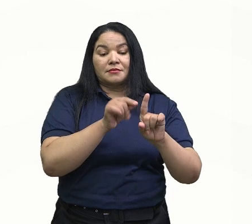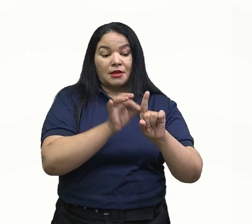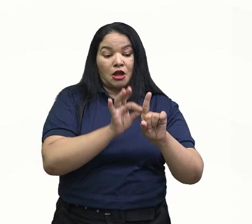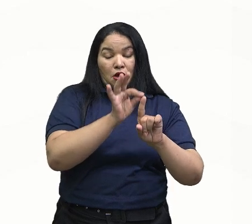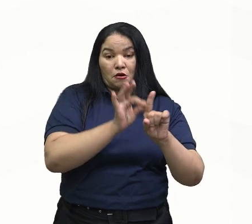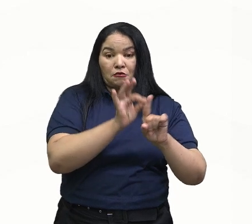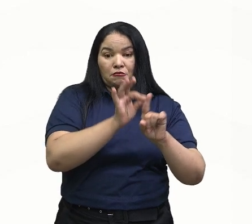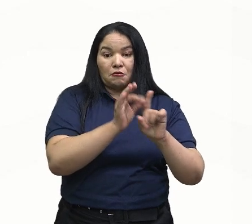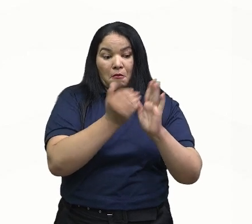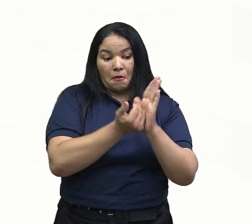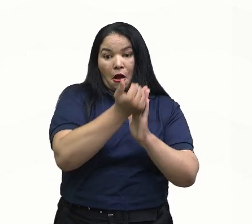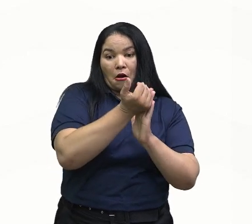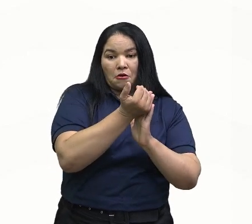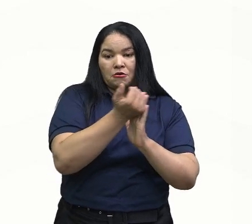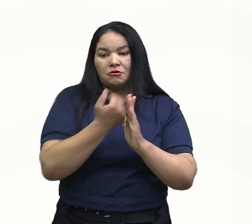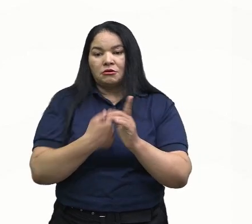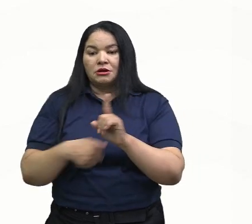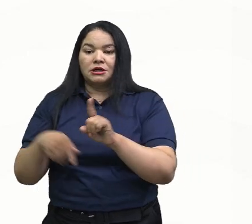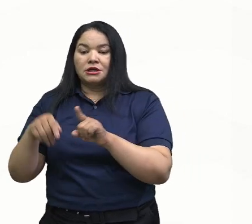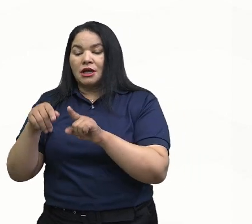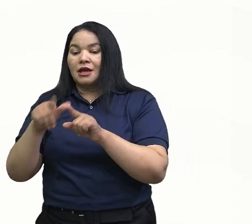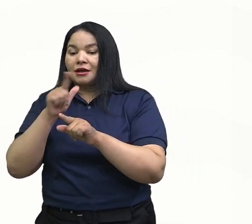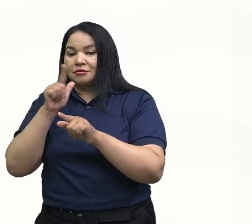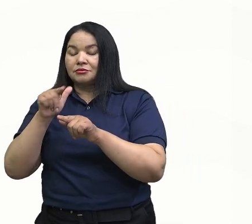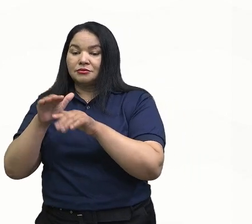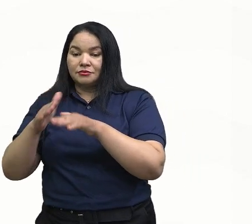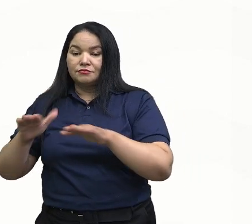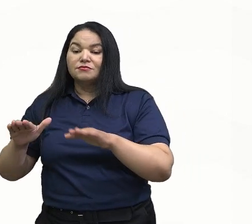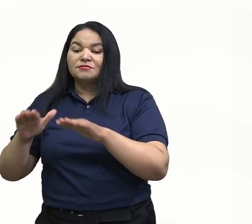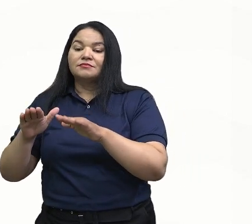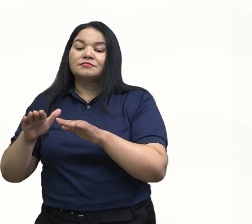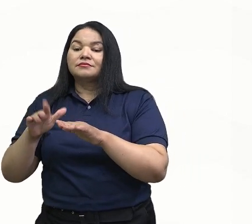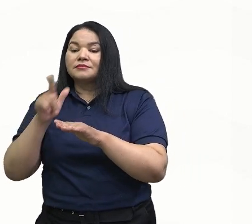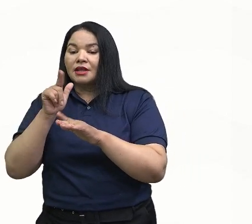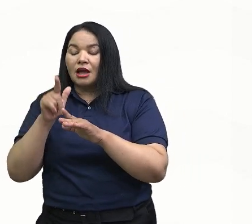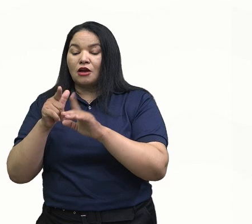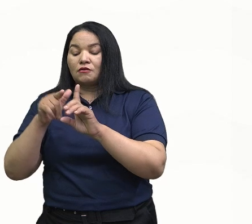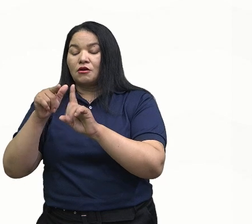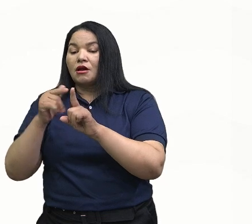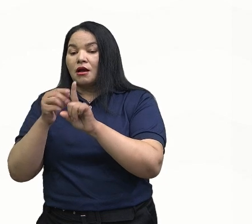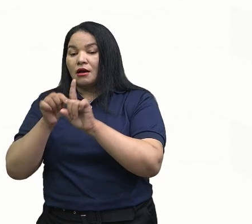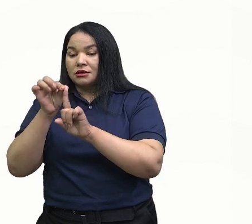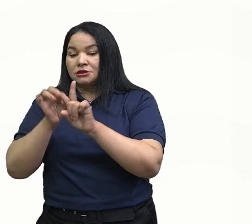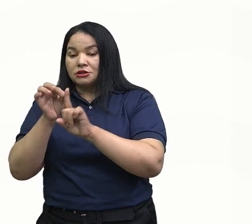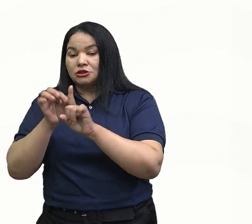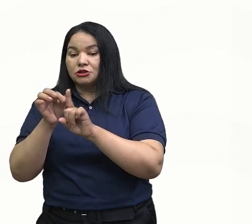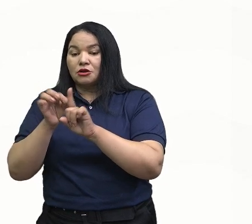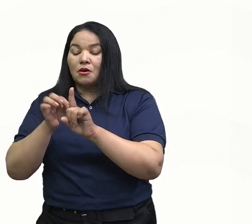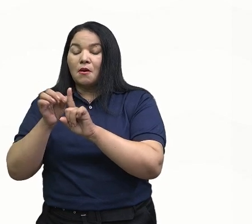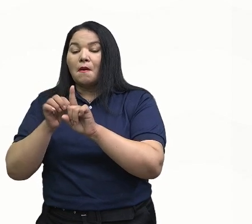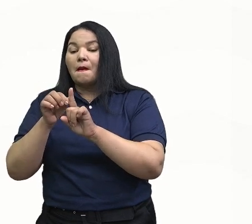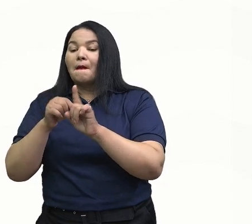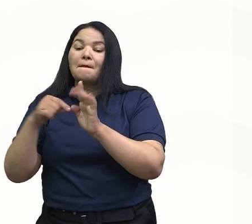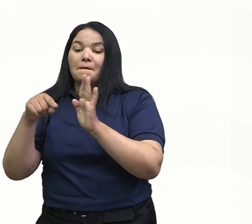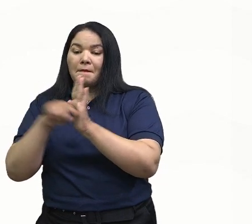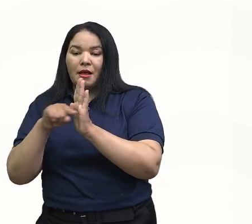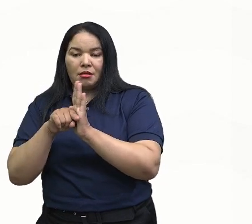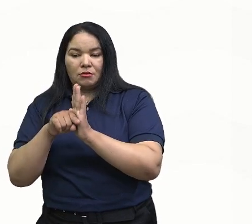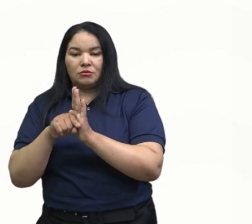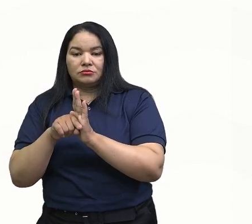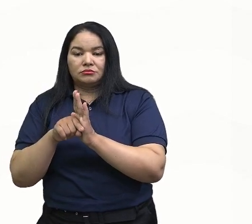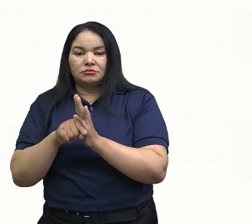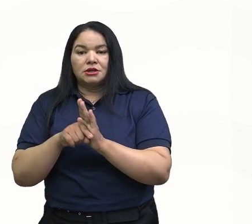isso. Ah, professor, como é que eu vejo isso aqui? Na tabela periódica, tá? Na tabela periódica vai te dizer o que são metais e o que